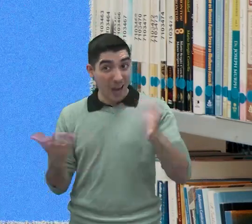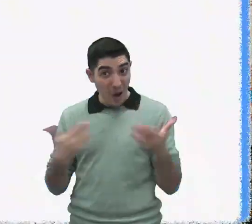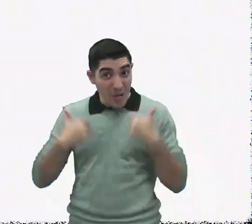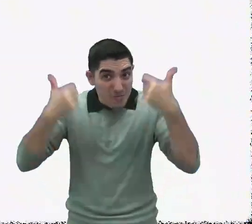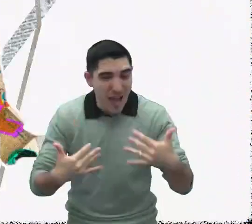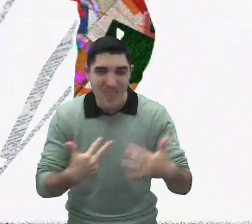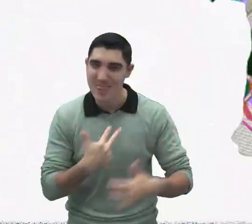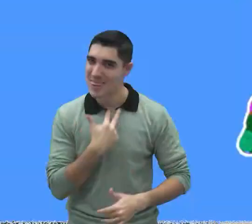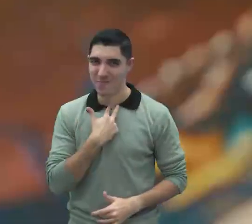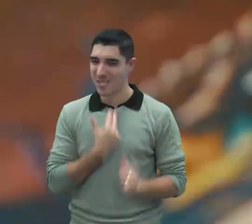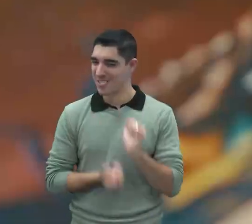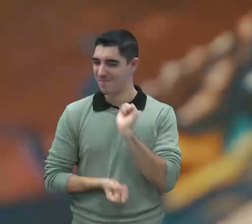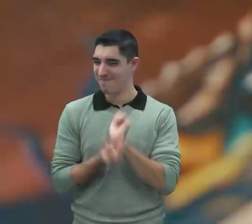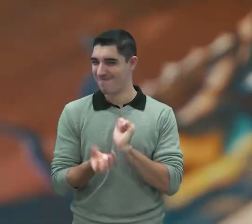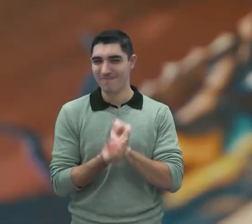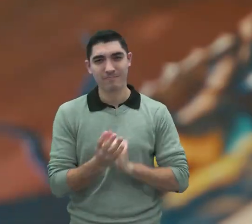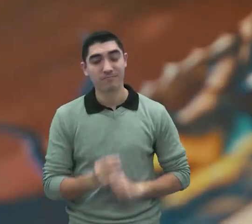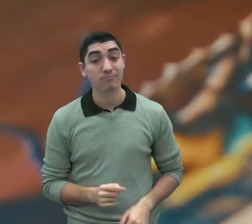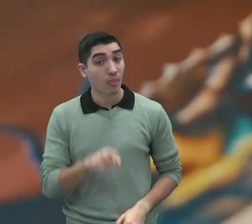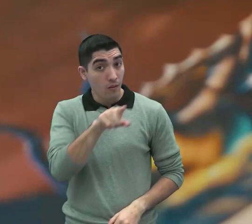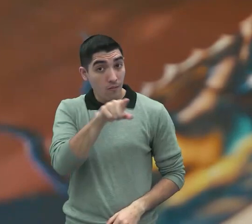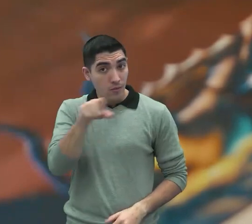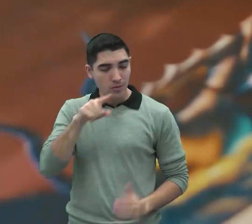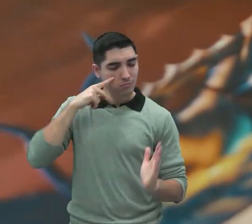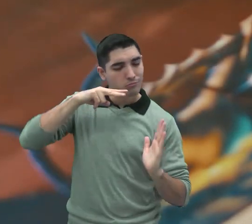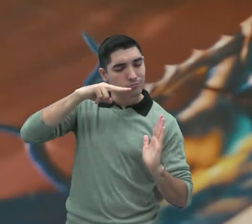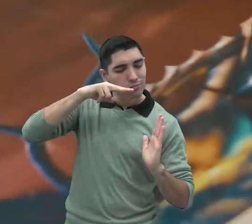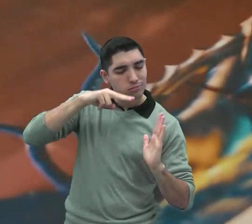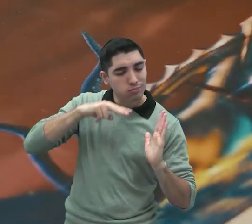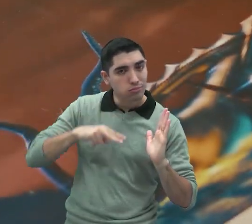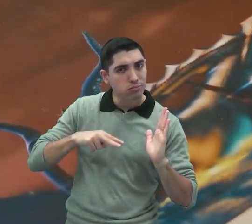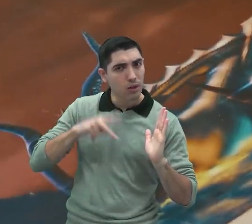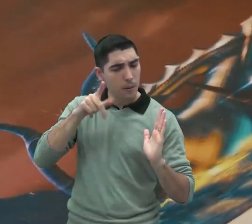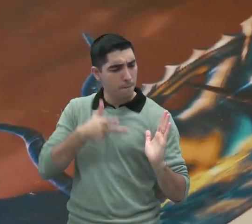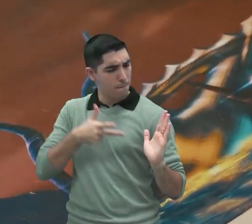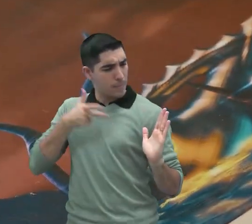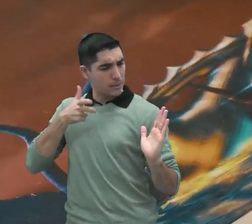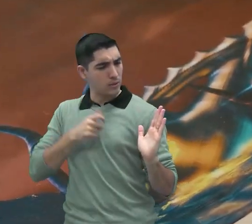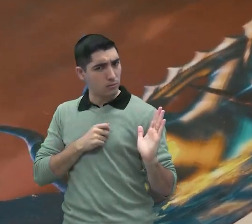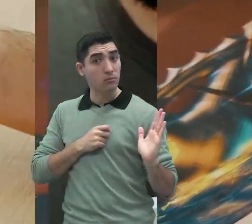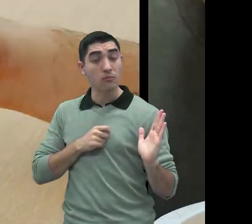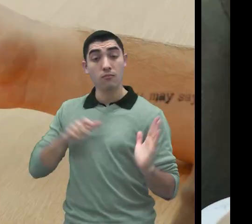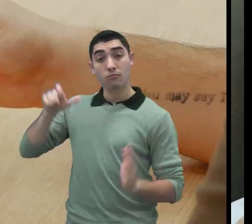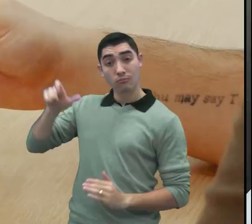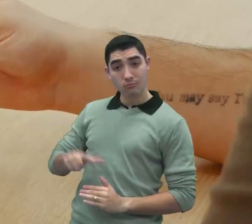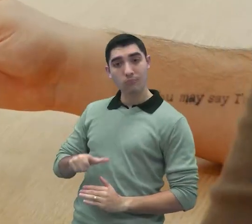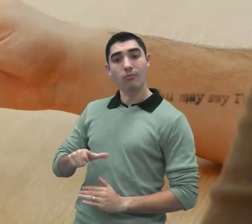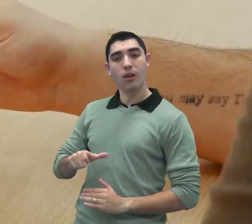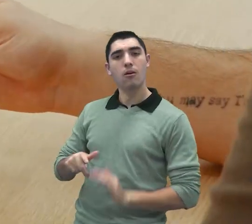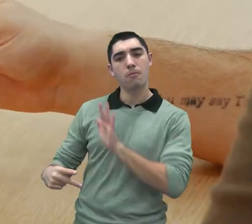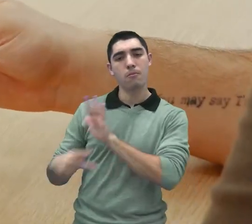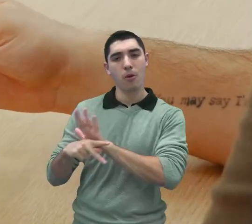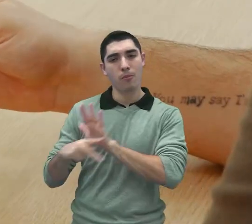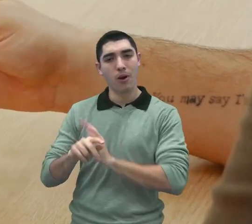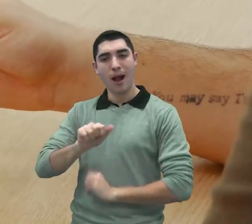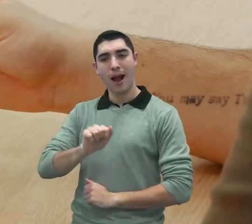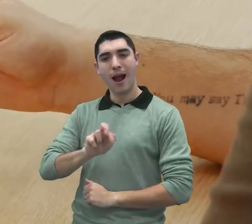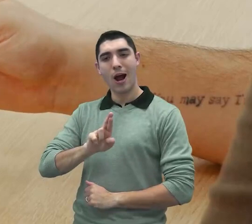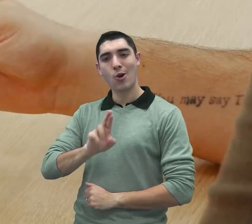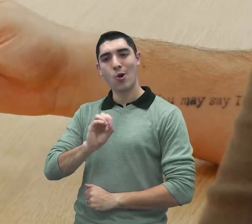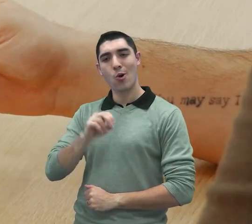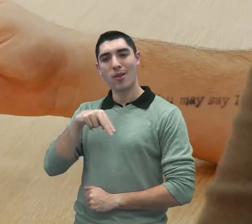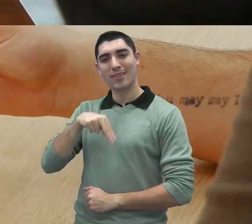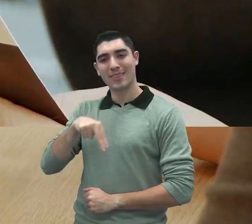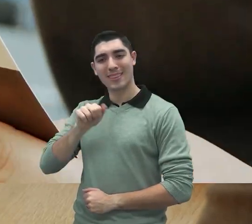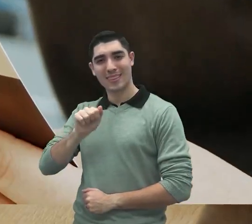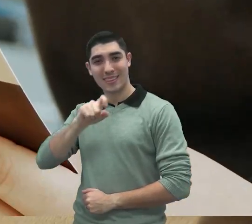spoiler. Você, leitor, acompanha esse trabalho a partir da perspectiva de Aronnax, um biólogo marinho